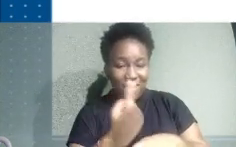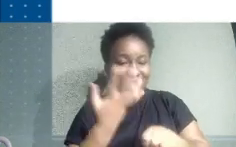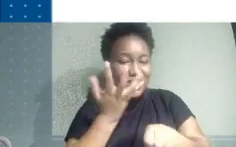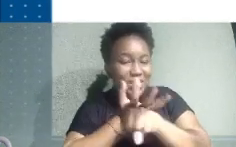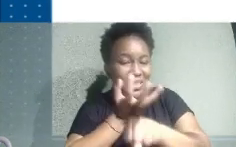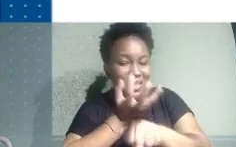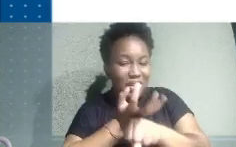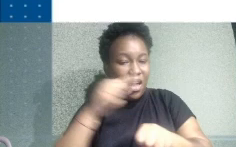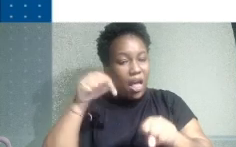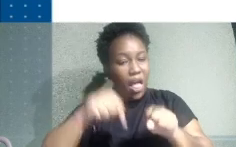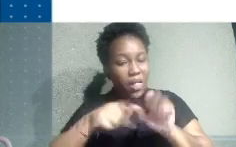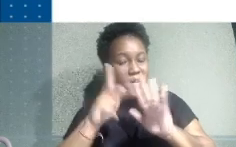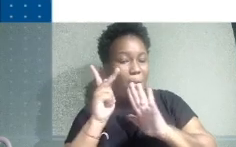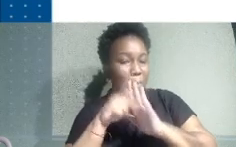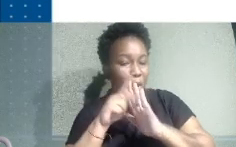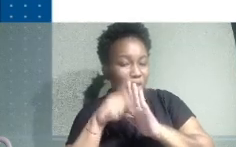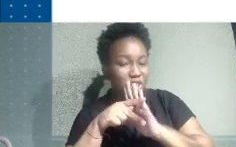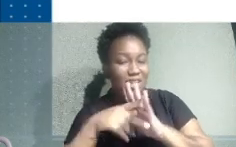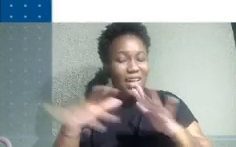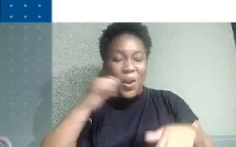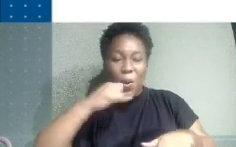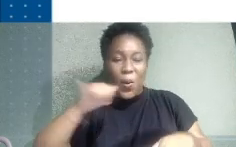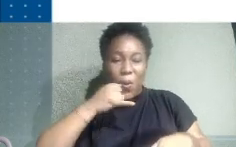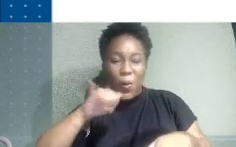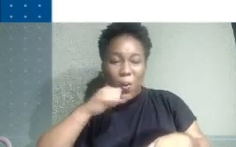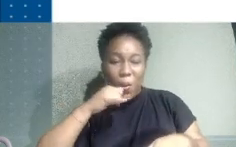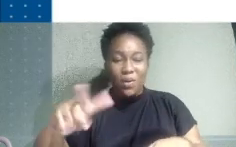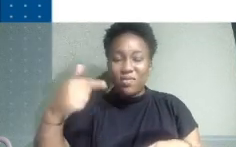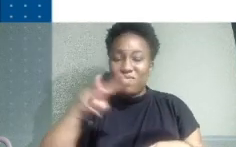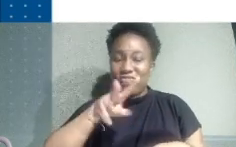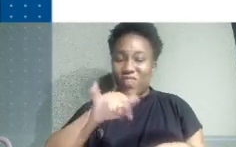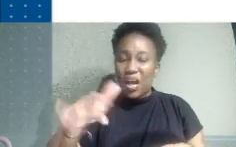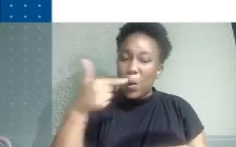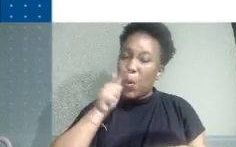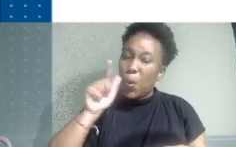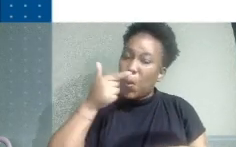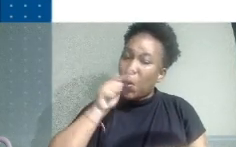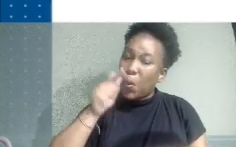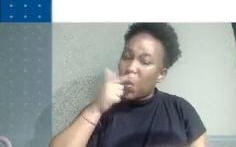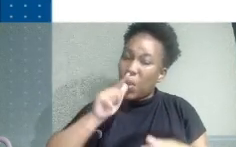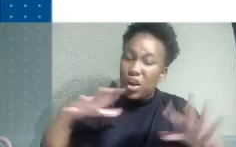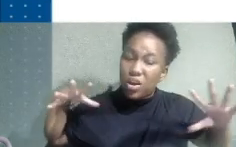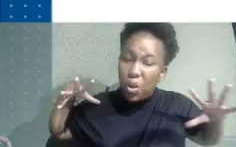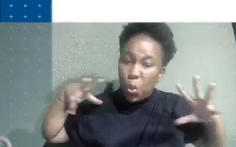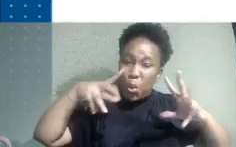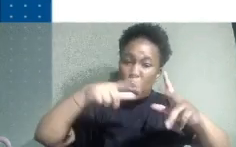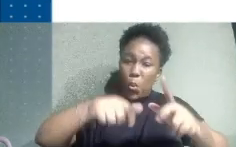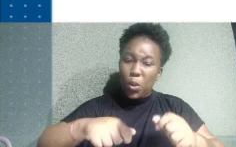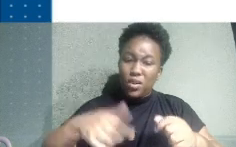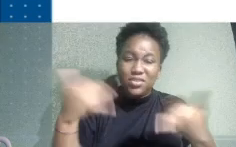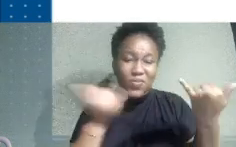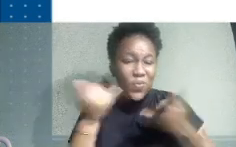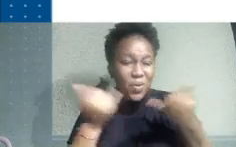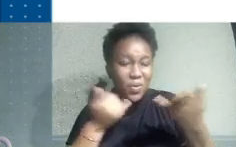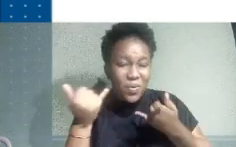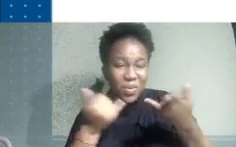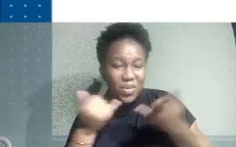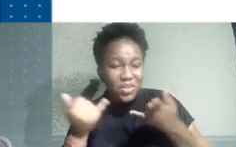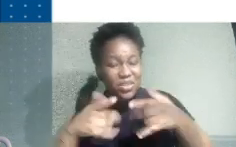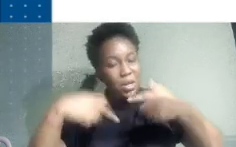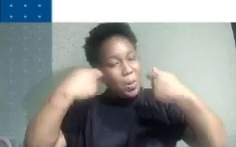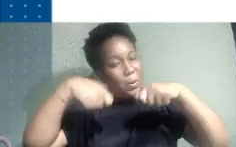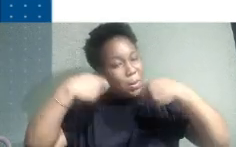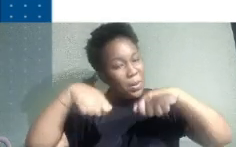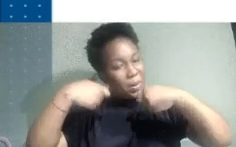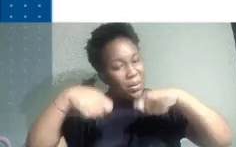O projeto elétrico é aquele que vai garantir, quando provido de todas as informações necessárias à